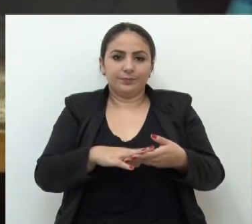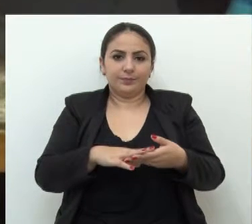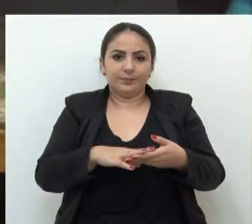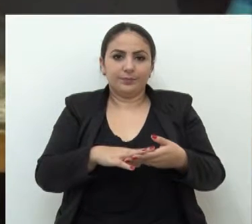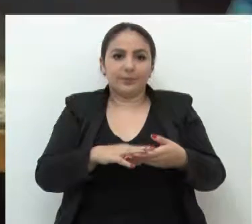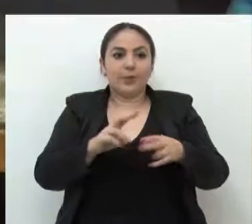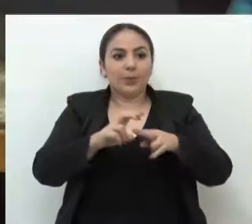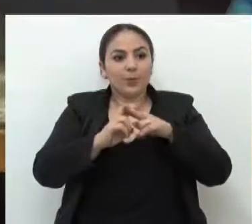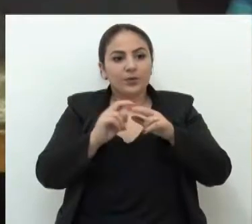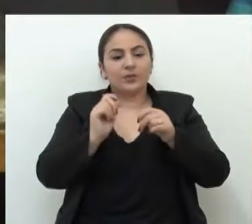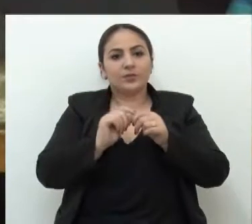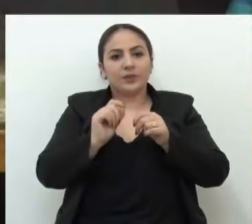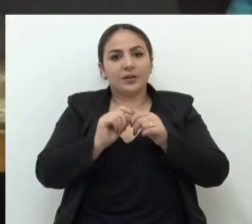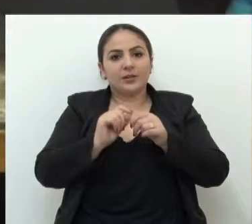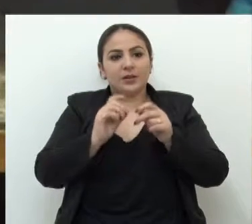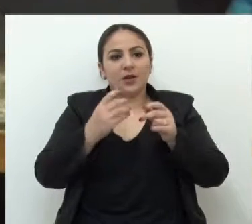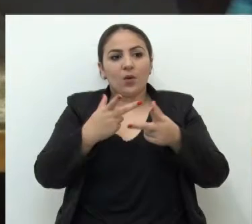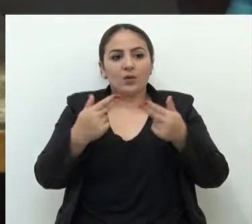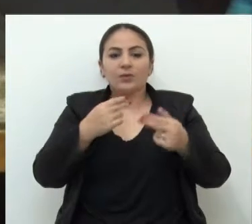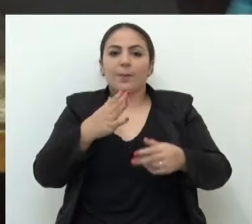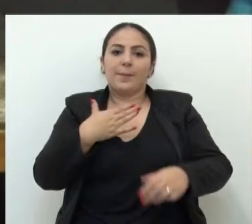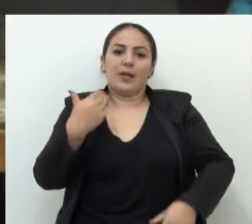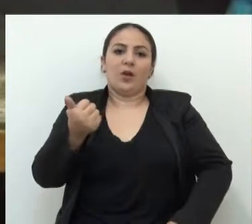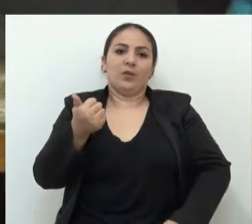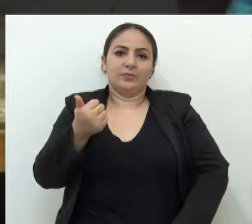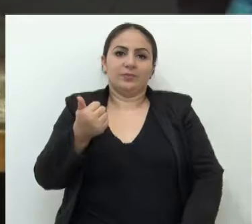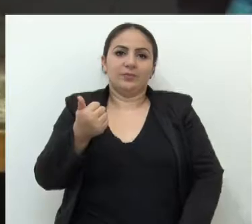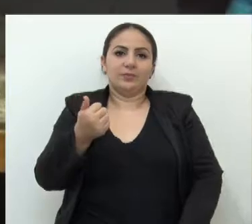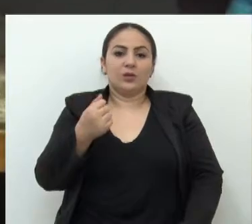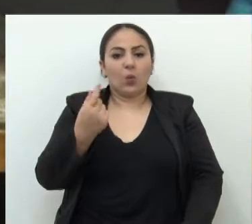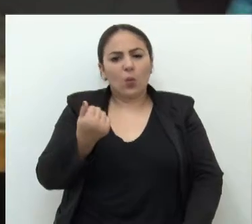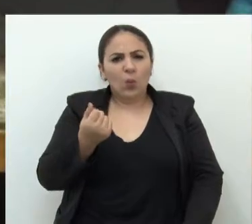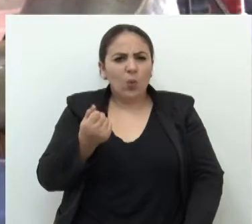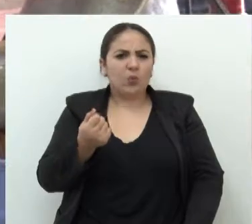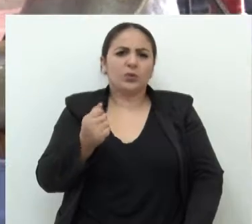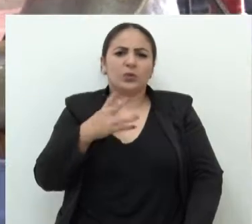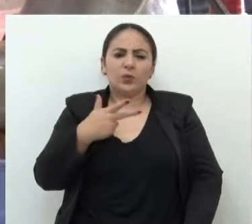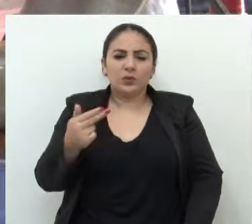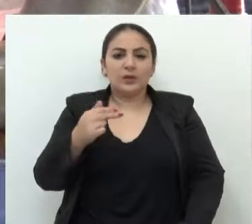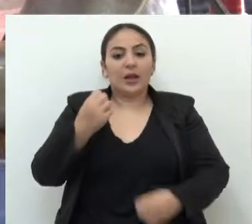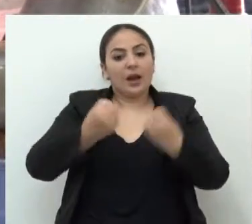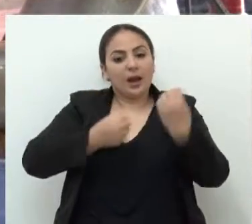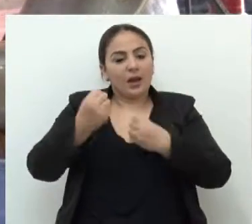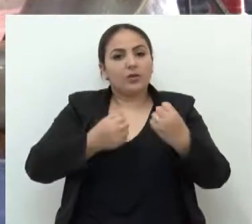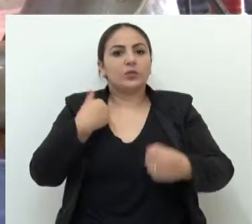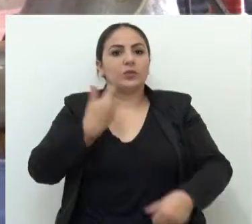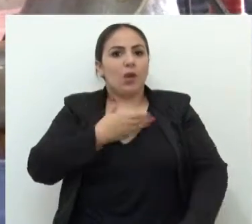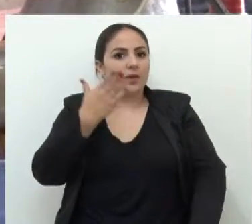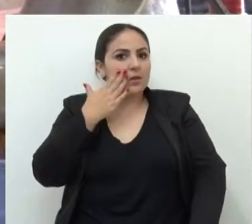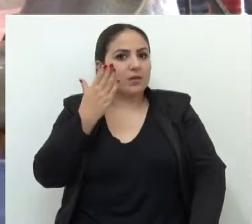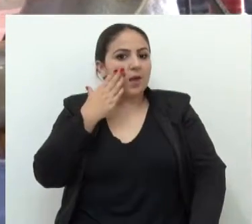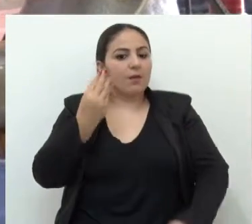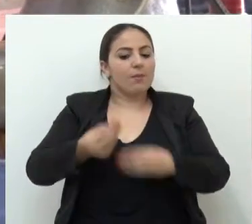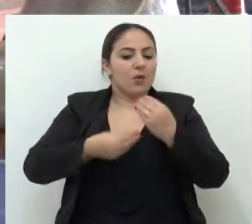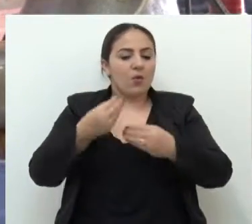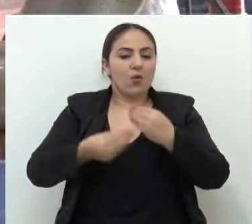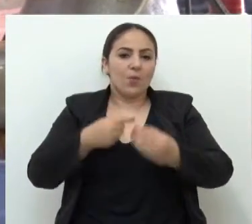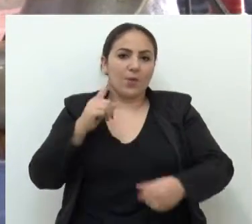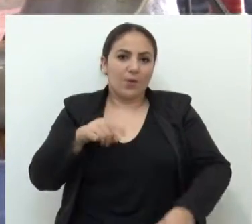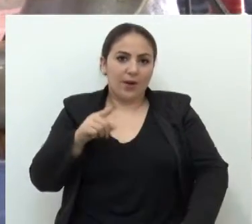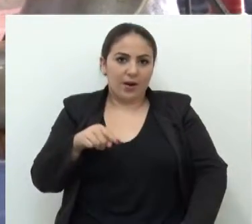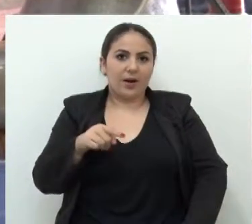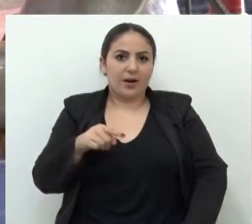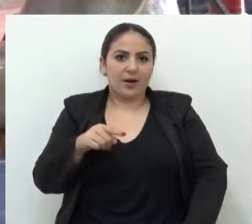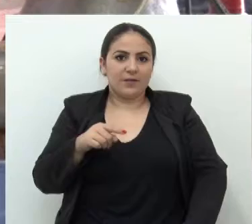bom, entendeu? Então a gente procura fazer a coisa melhor possível. O Fusca e esses carros antigamente, a gente sabe como